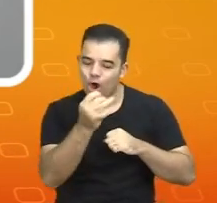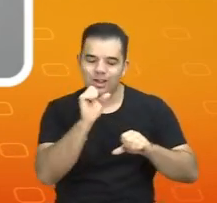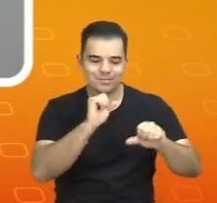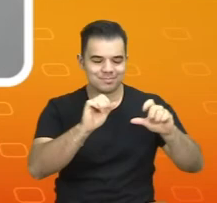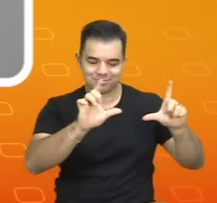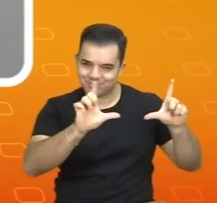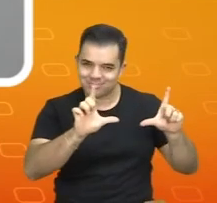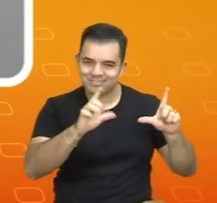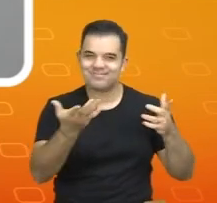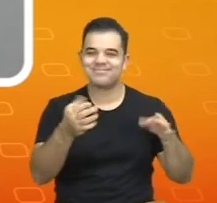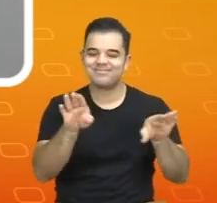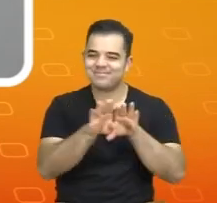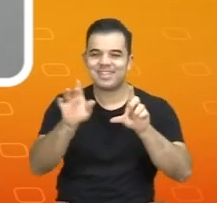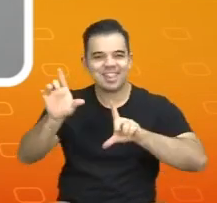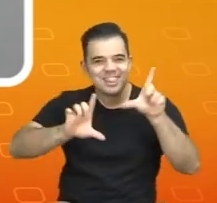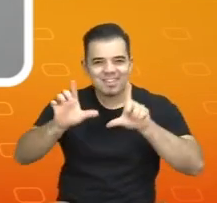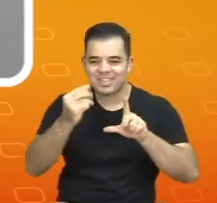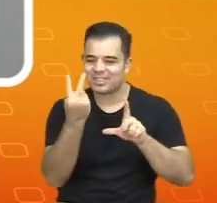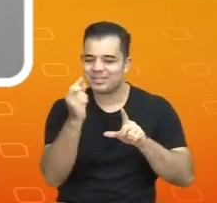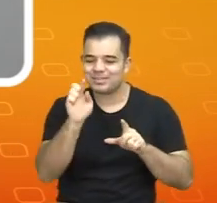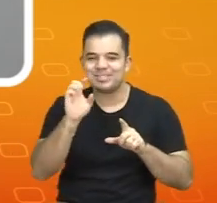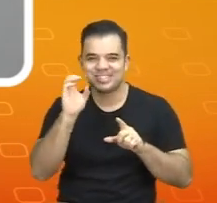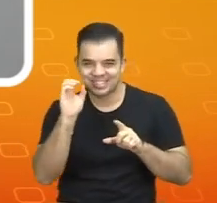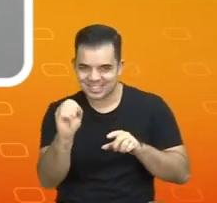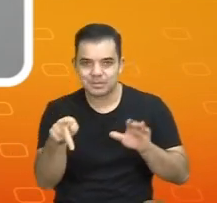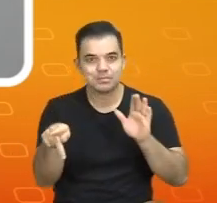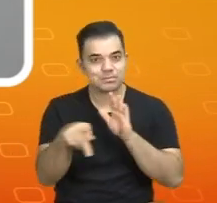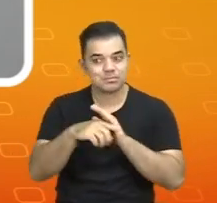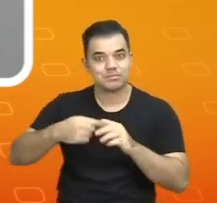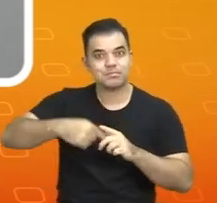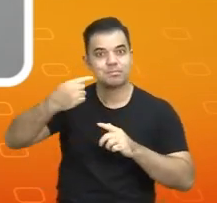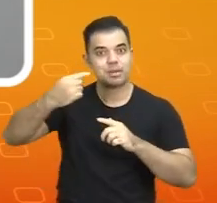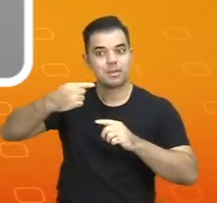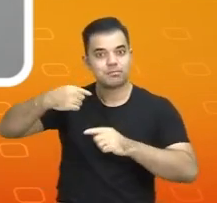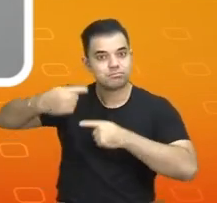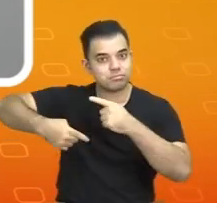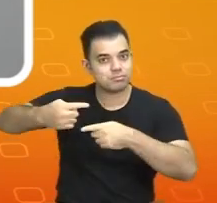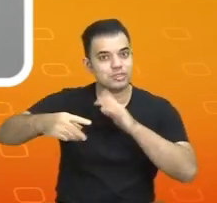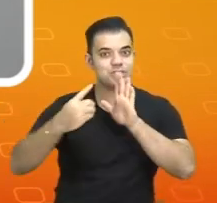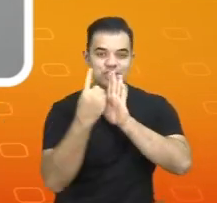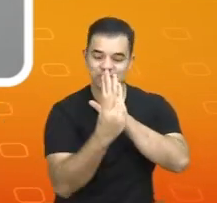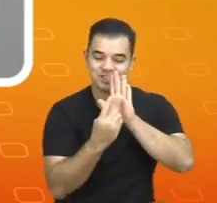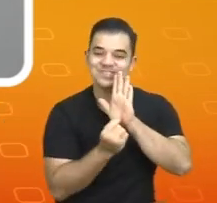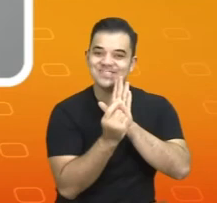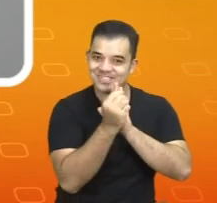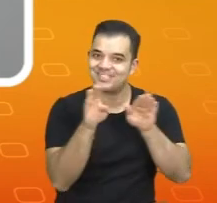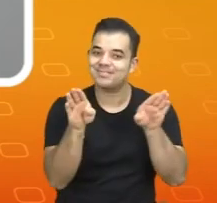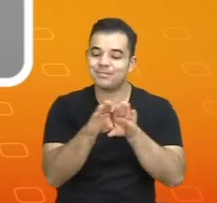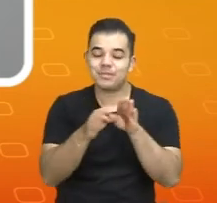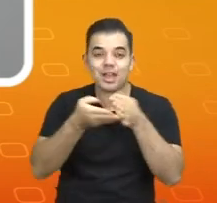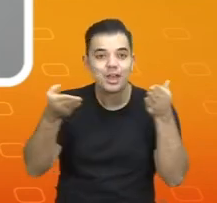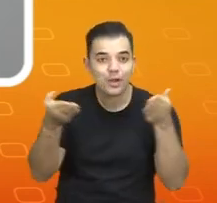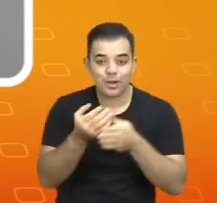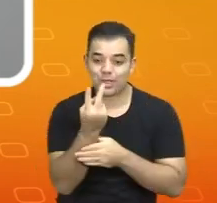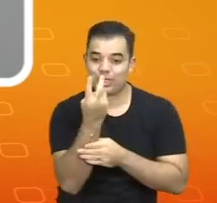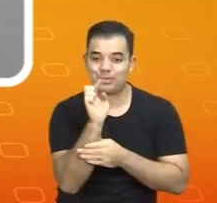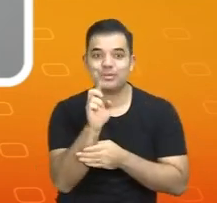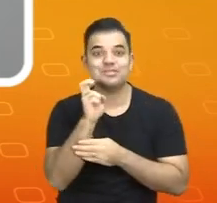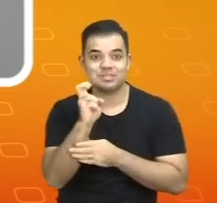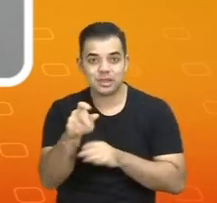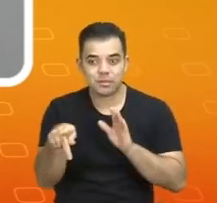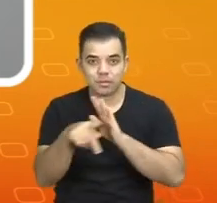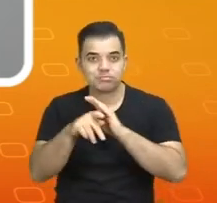TV 2.0, que seria a primeira geração da TV digital, e agora a TV 2.5, que